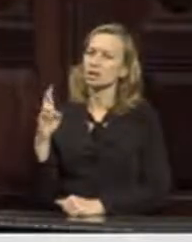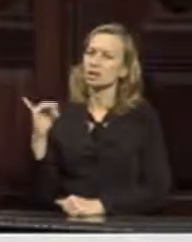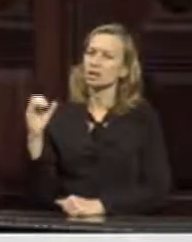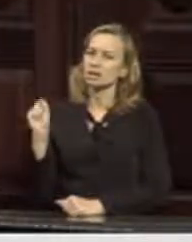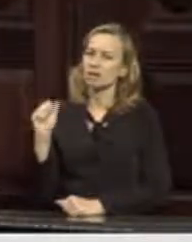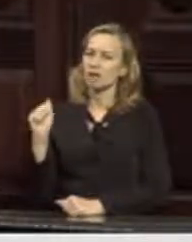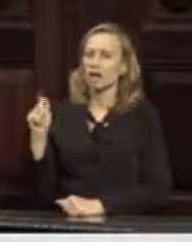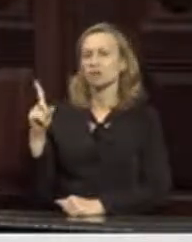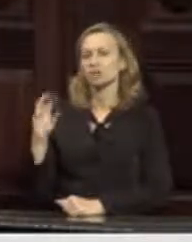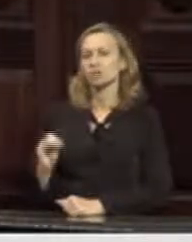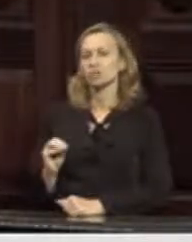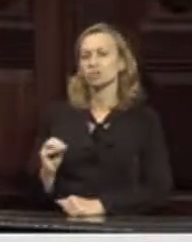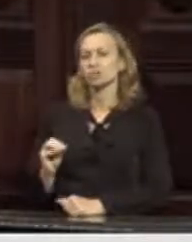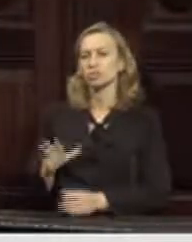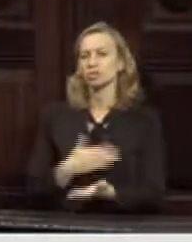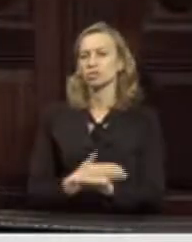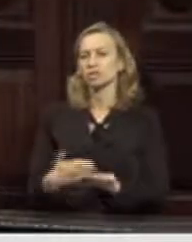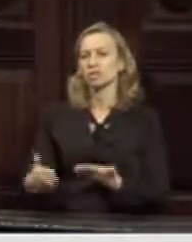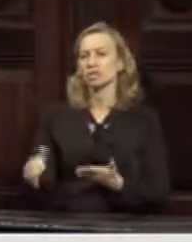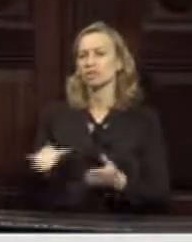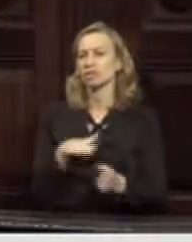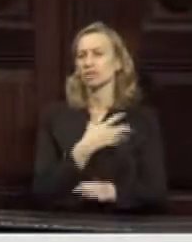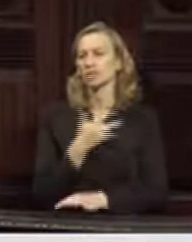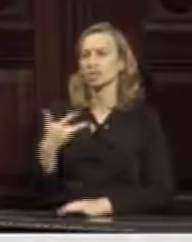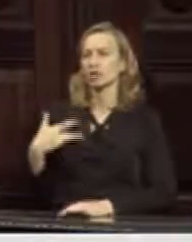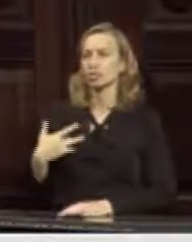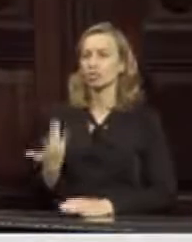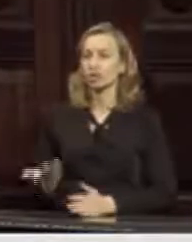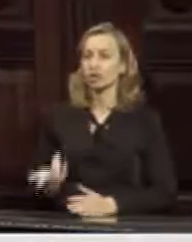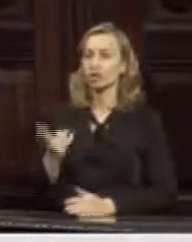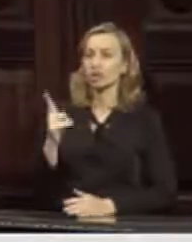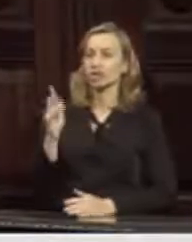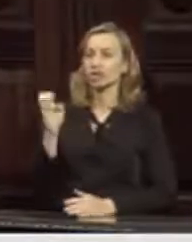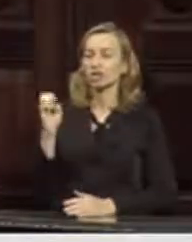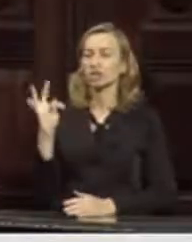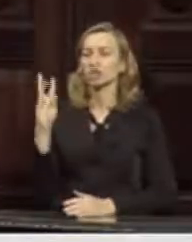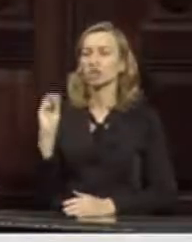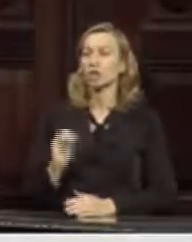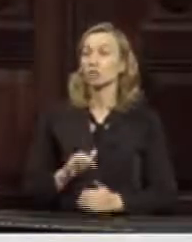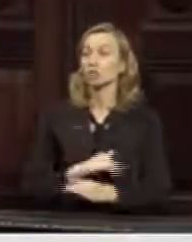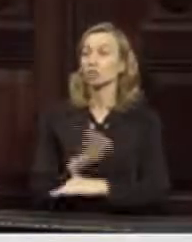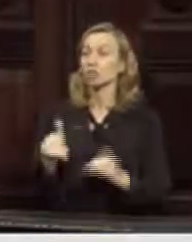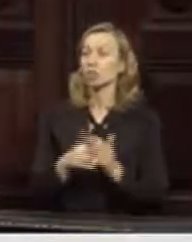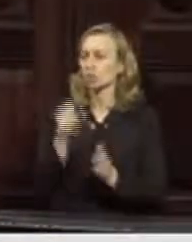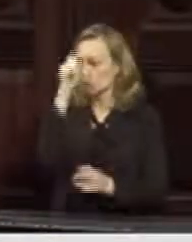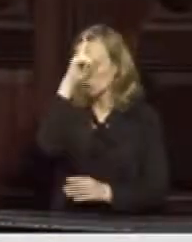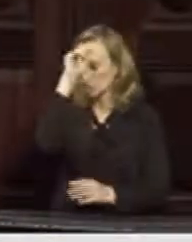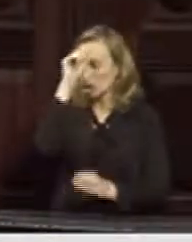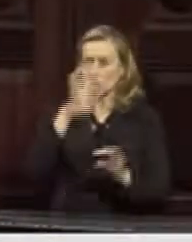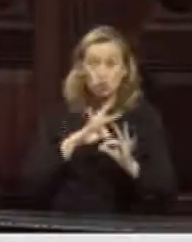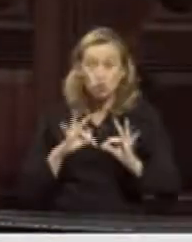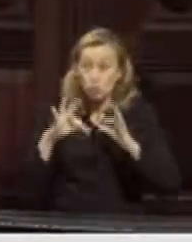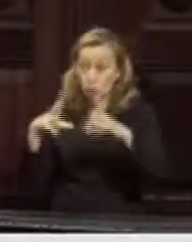A começar pela saúde, a gestão inteira, de hospitais